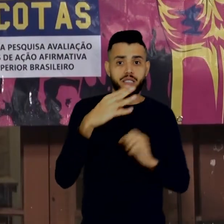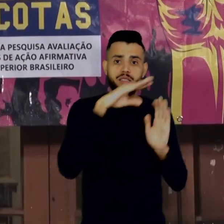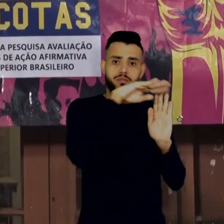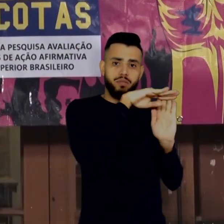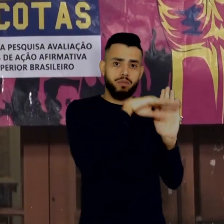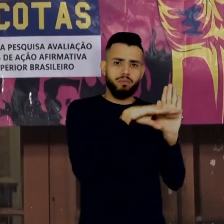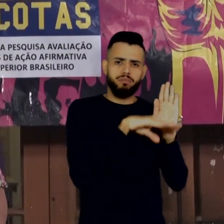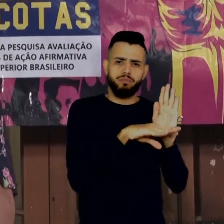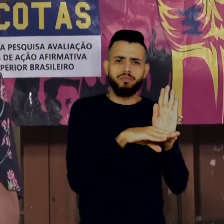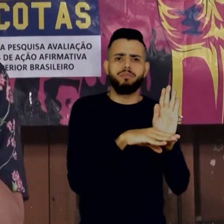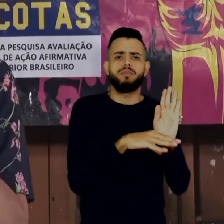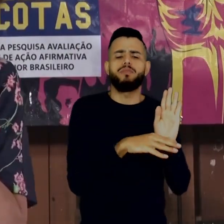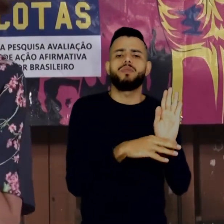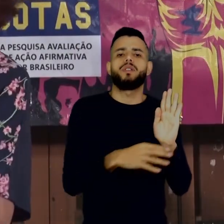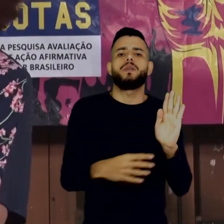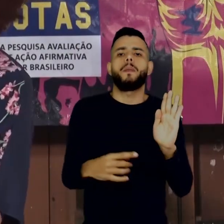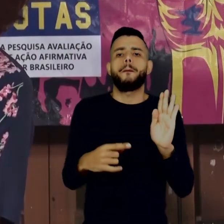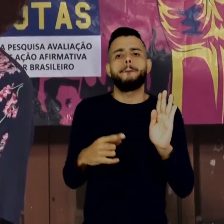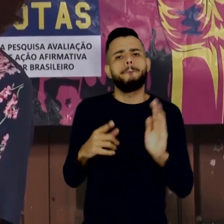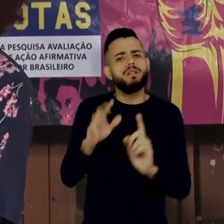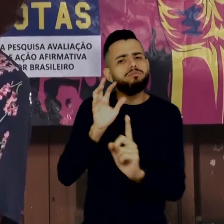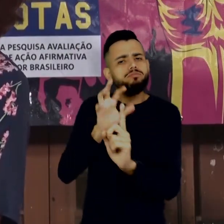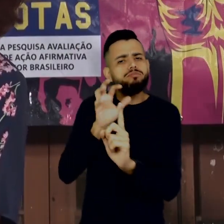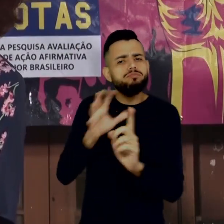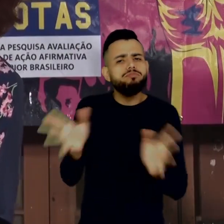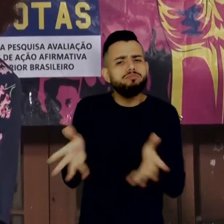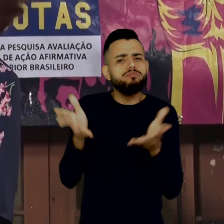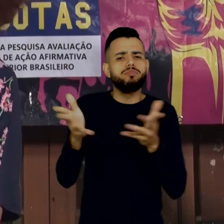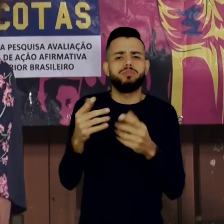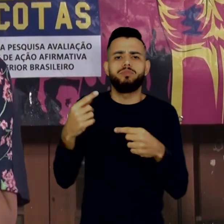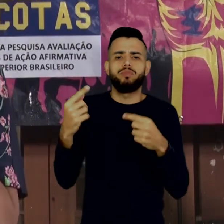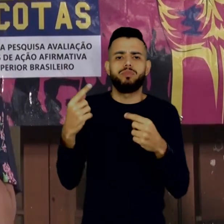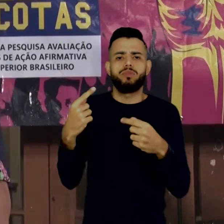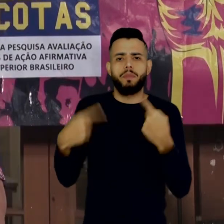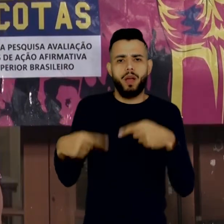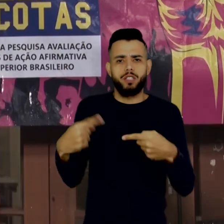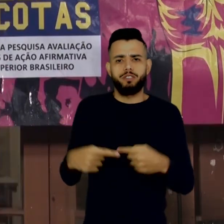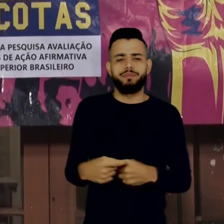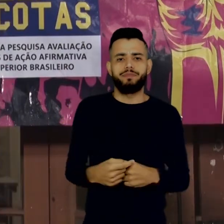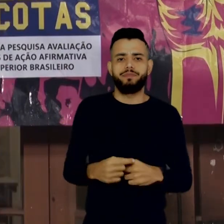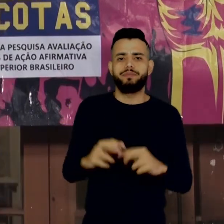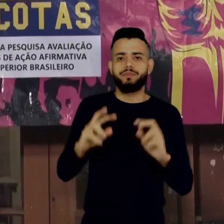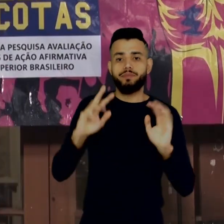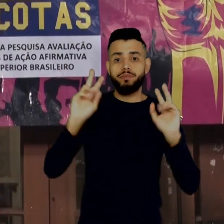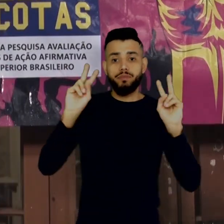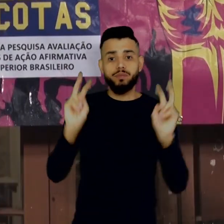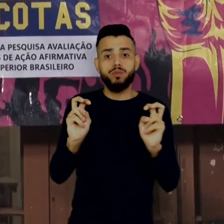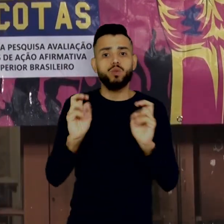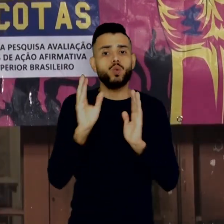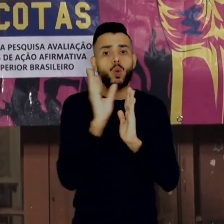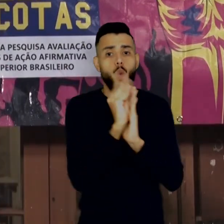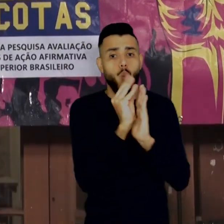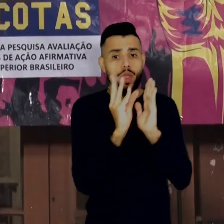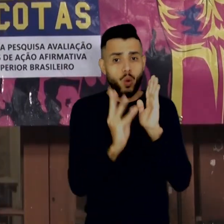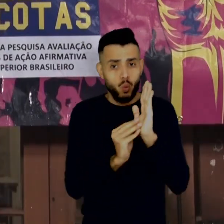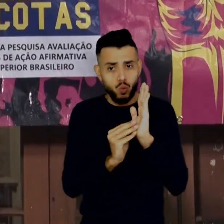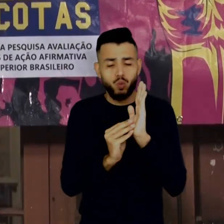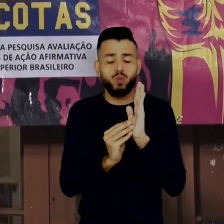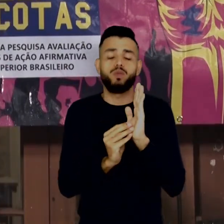para fazer esse estímulo ao debate, né? Sobre os conteúdos da pesquisa, alguma